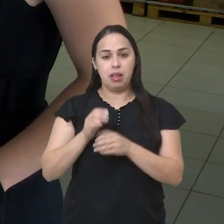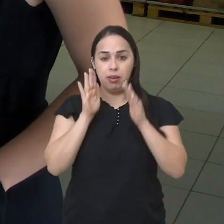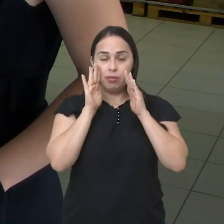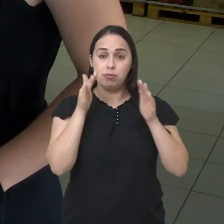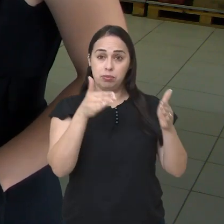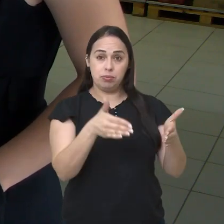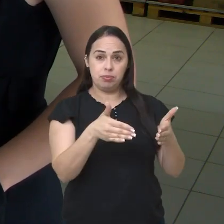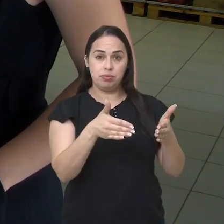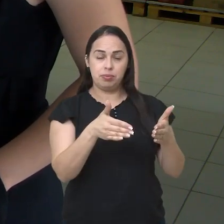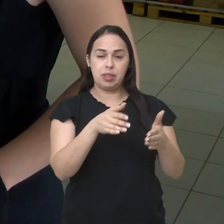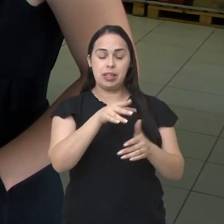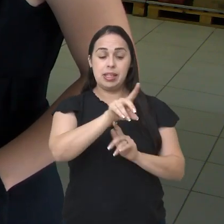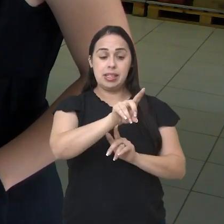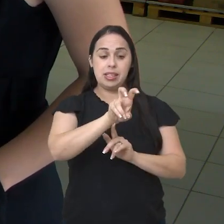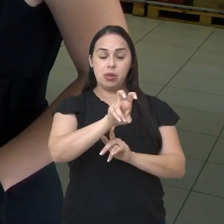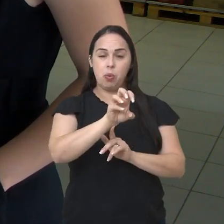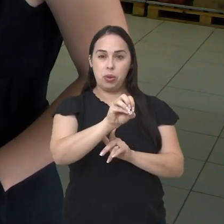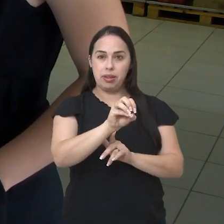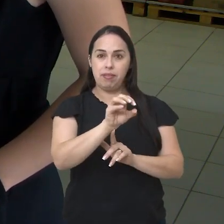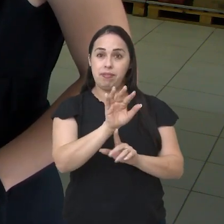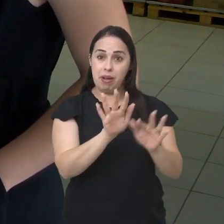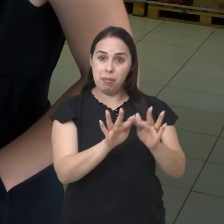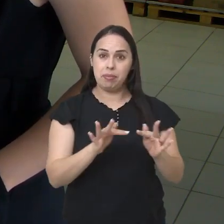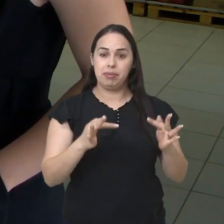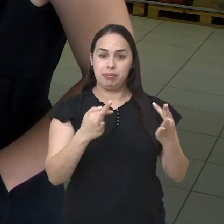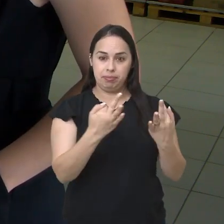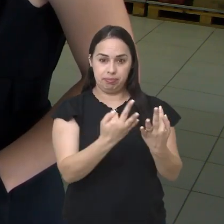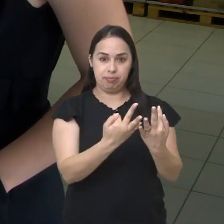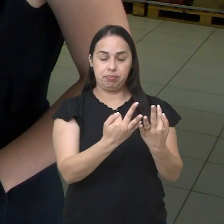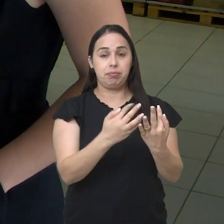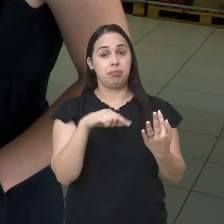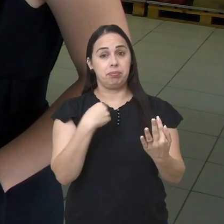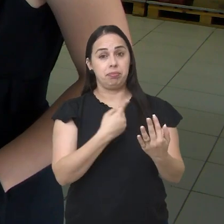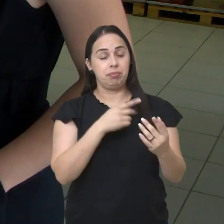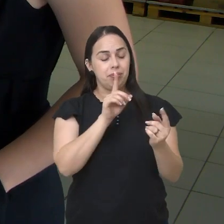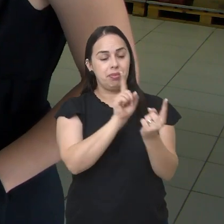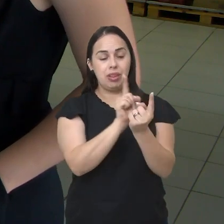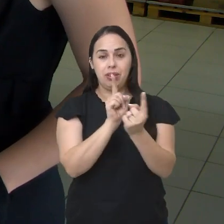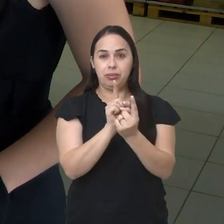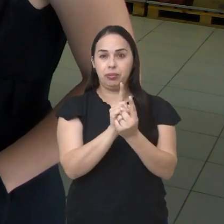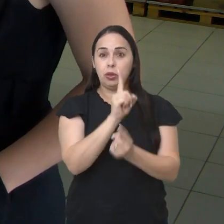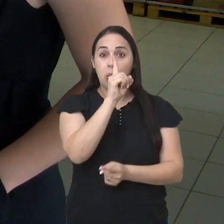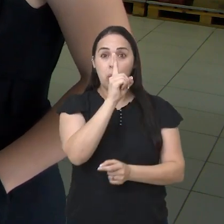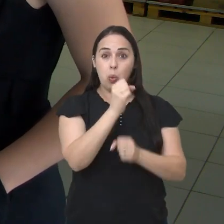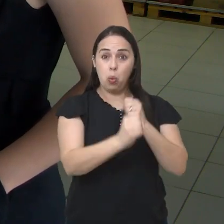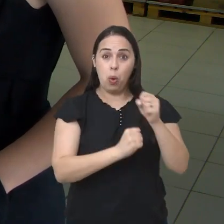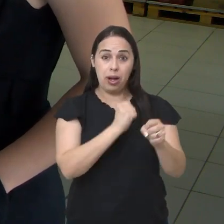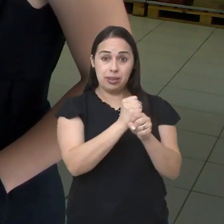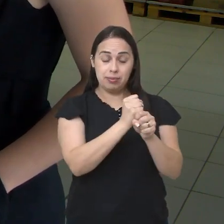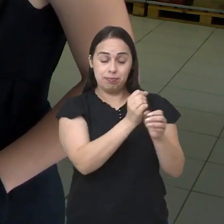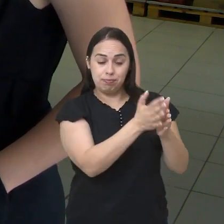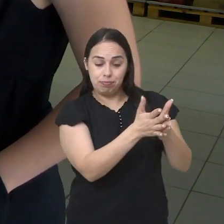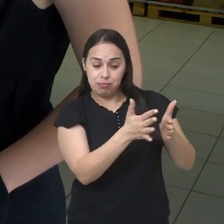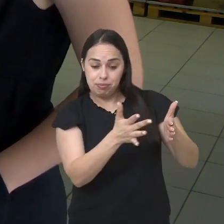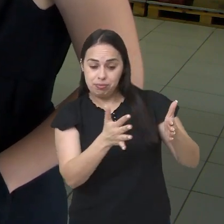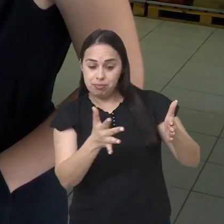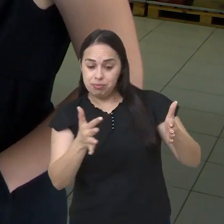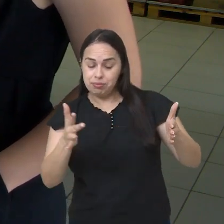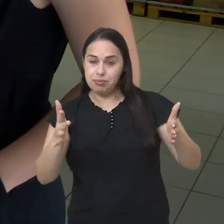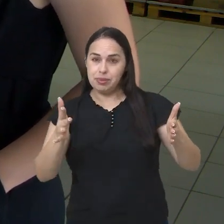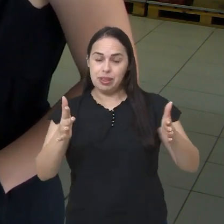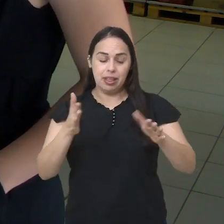para 150 famílias que nós atendemos durante um ano inteiro em 10